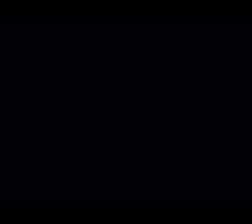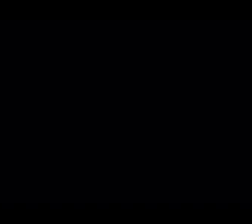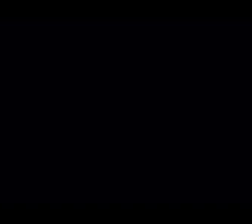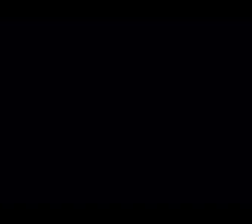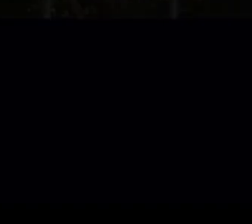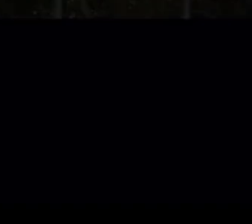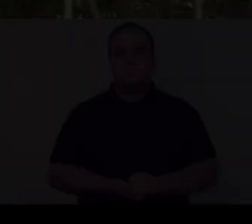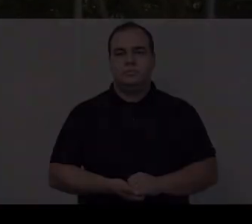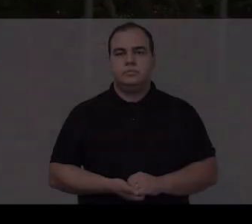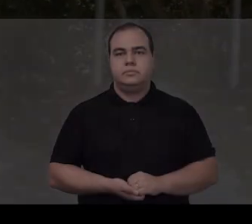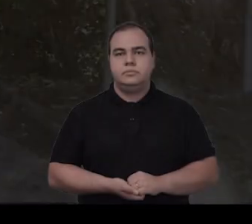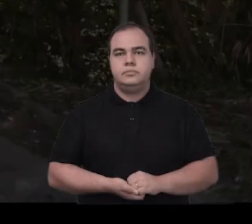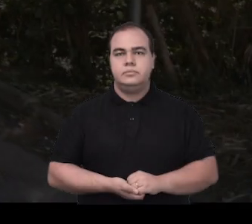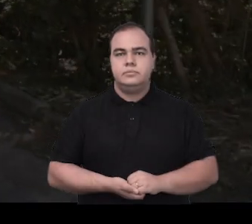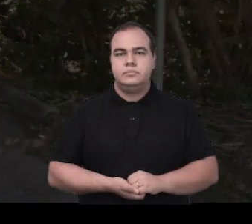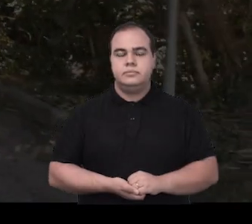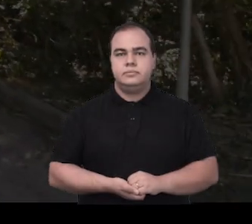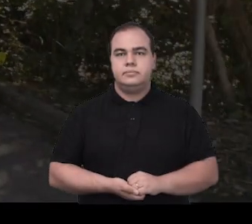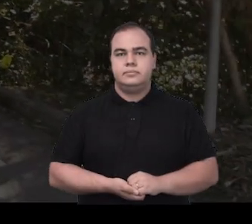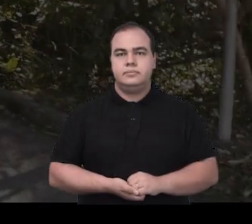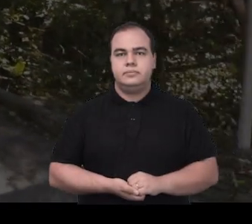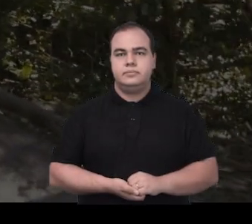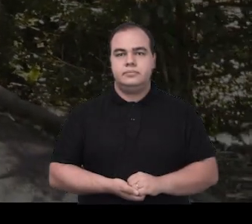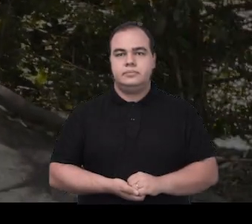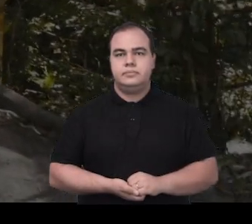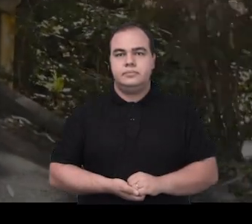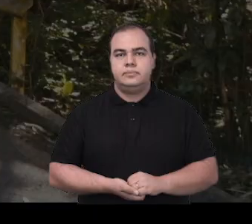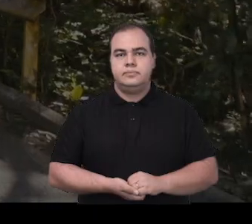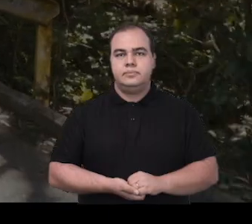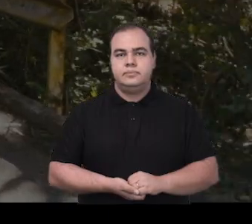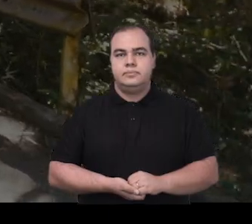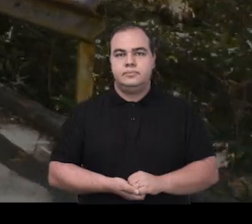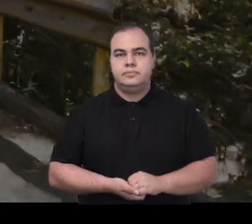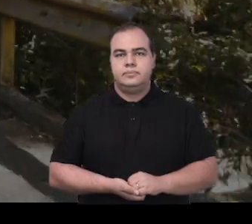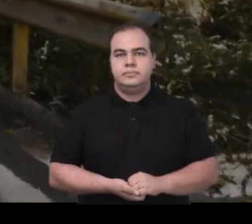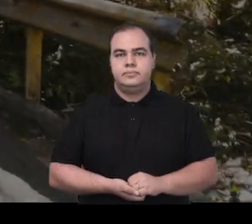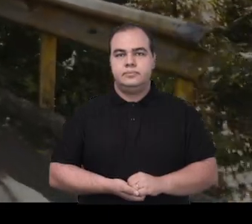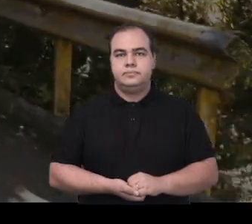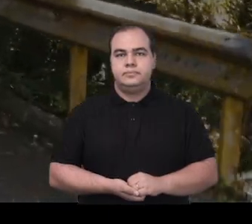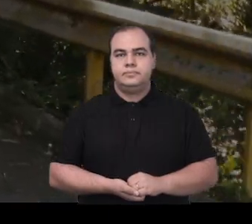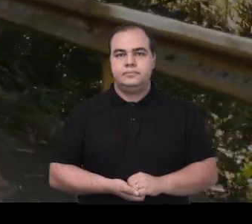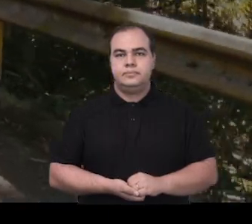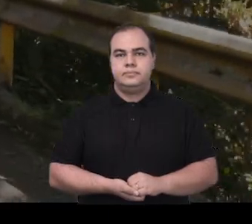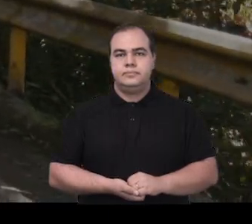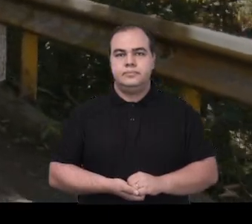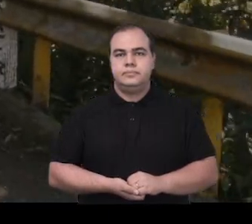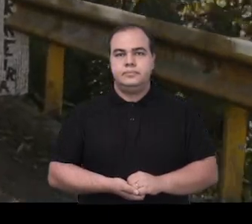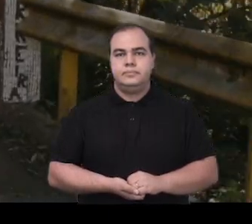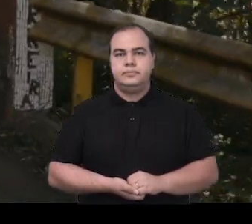Etos Filmes. É dia. Imagens de uma estrada de piso intertravado entre árvores.